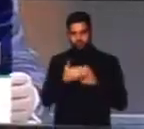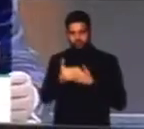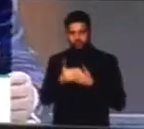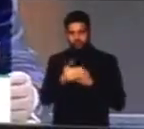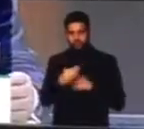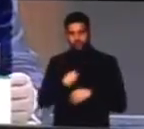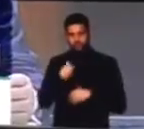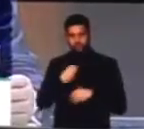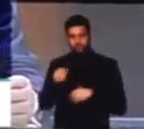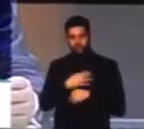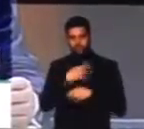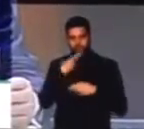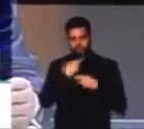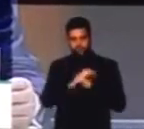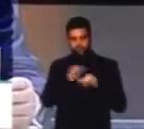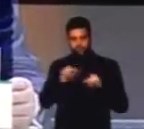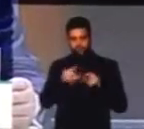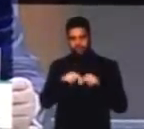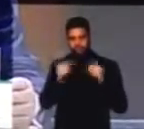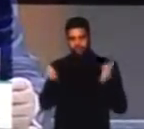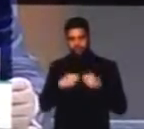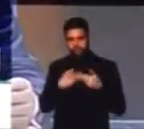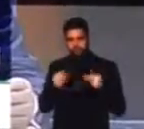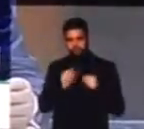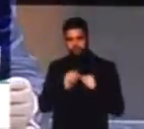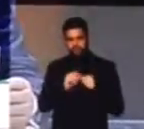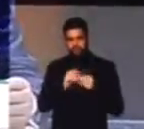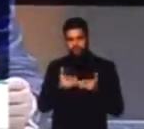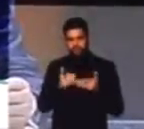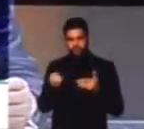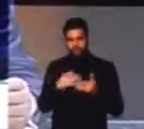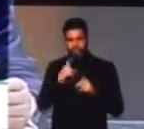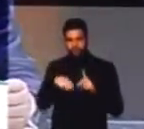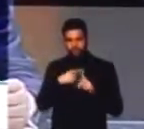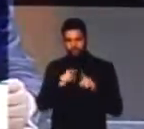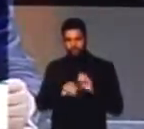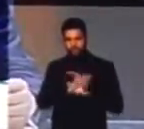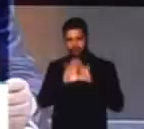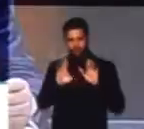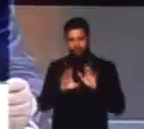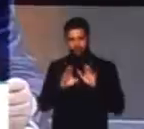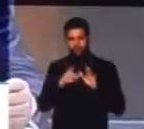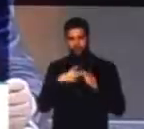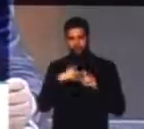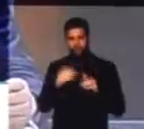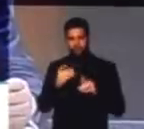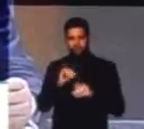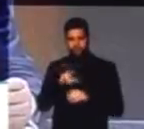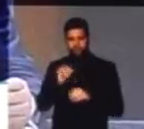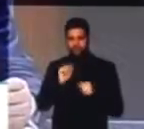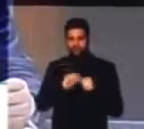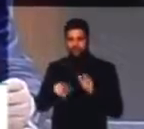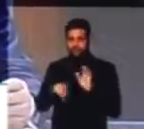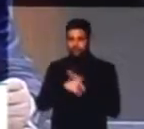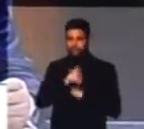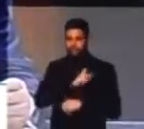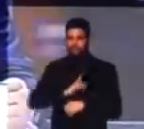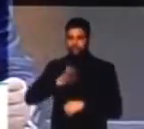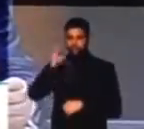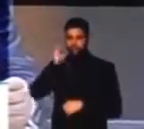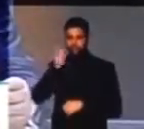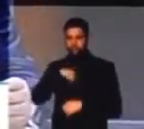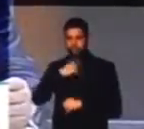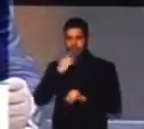oportunidade exigem nova denúncia para que se possa consolidar com ainda mais clareza os crimes praticados por Dilma Rousseff,